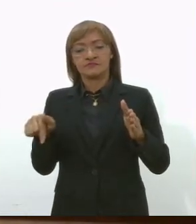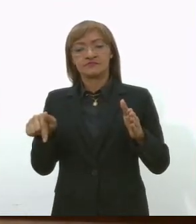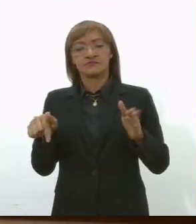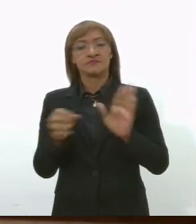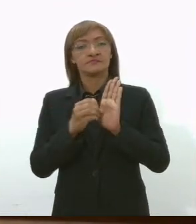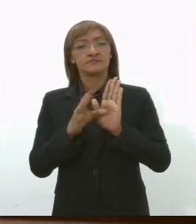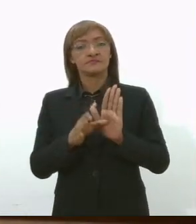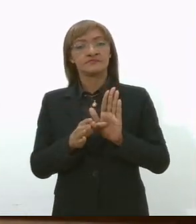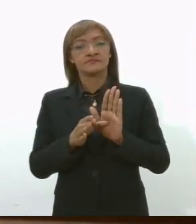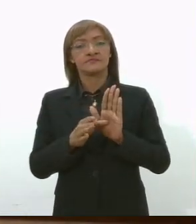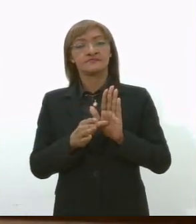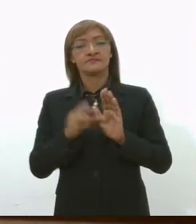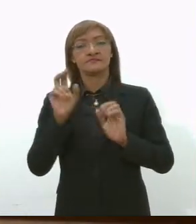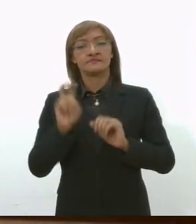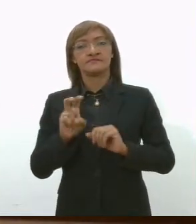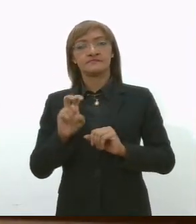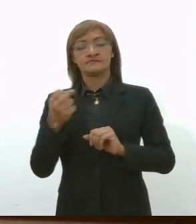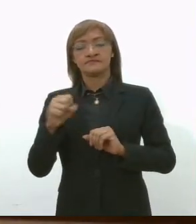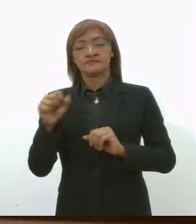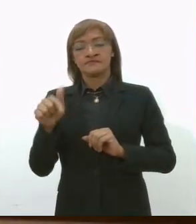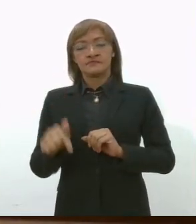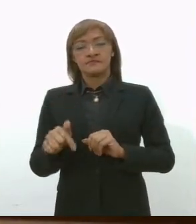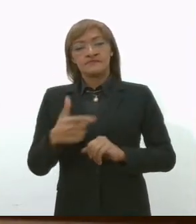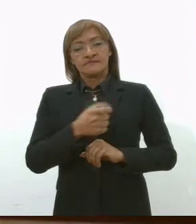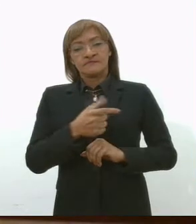números 587, 2021